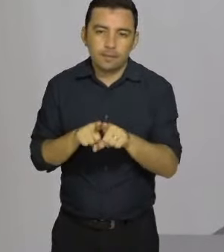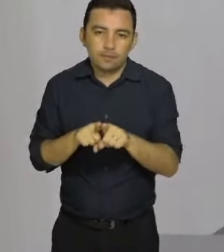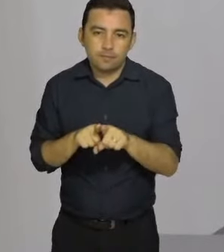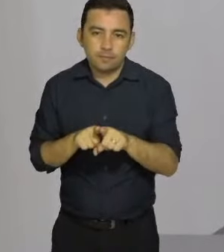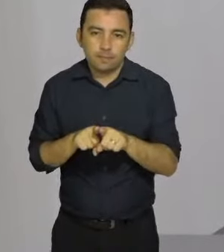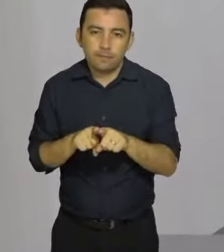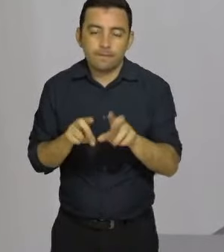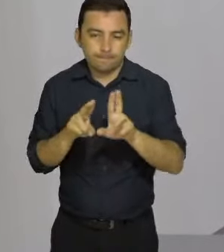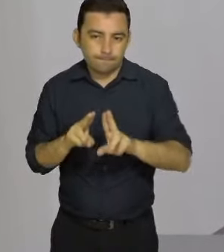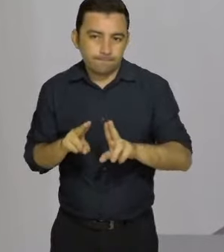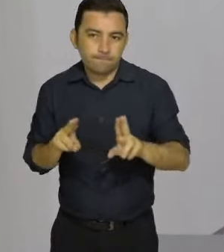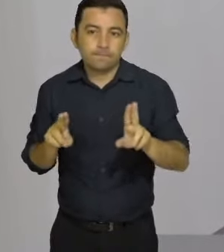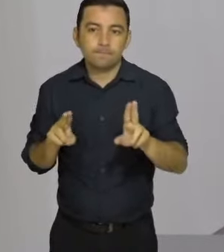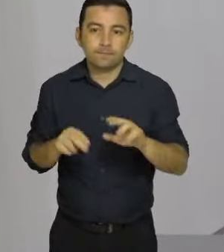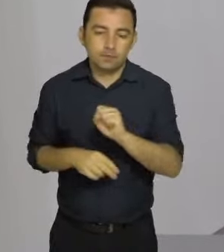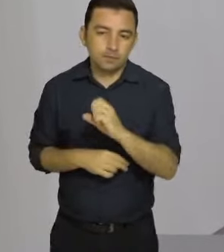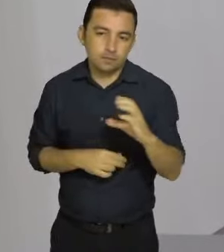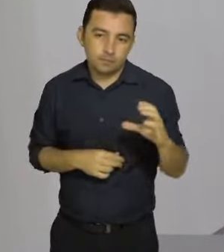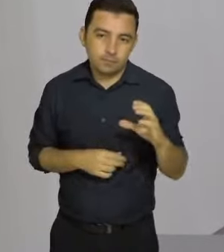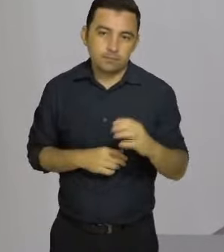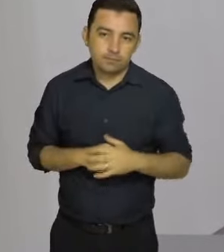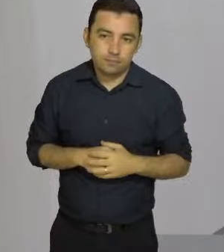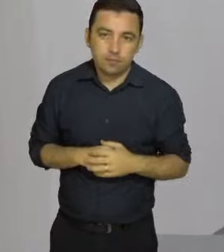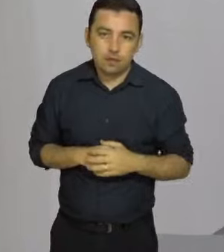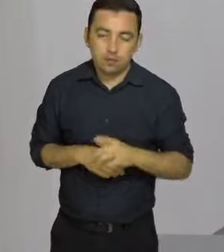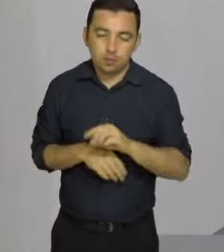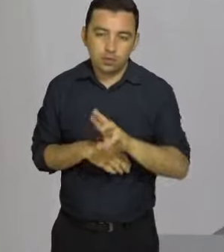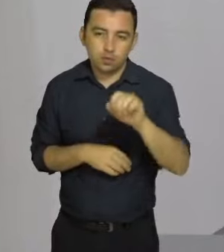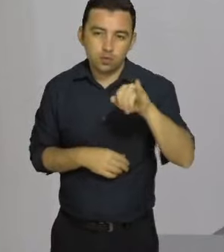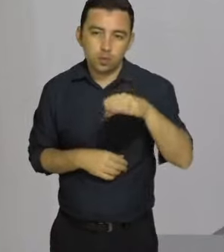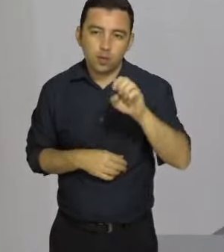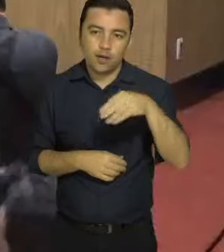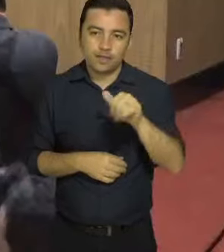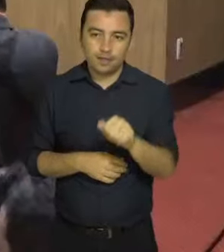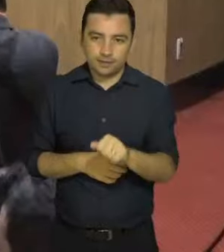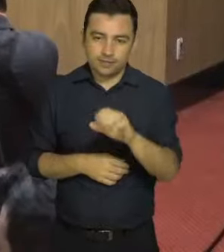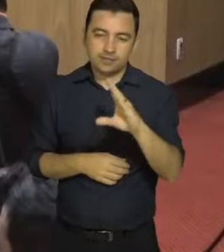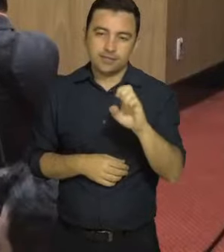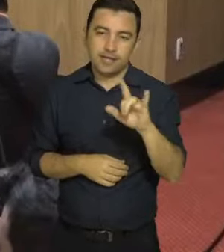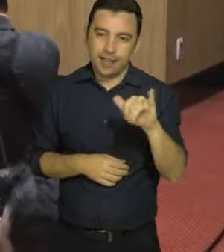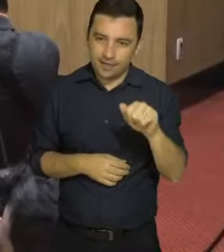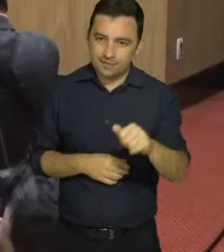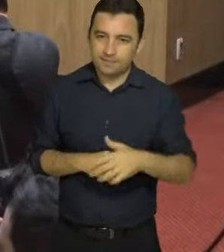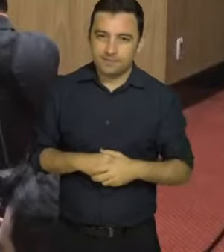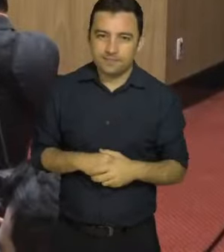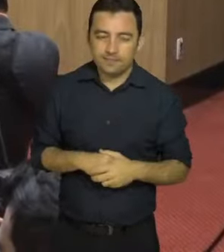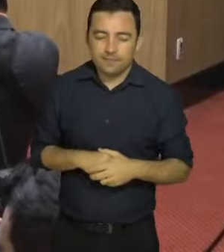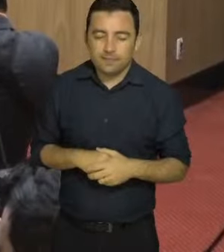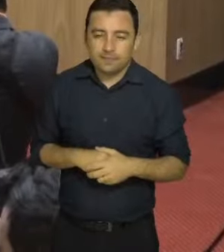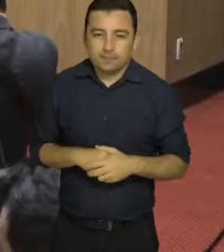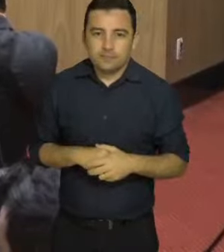da Universidade Federal de Santa Catarina, professora doutora Joana Célia dos Passos.